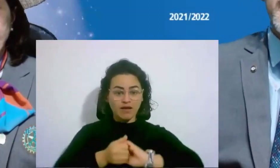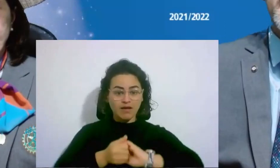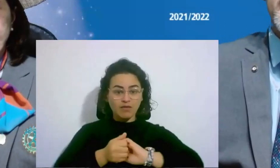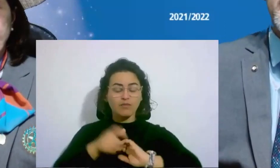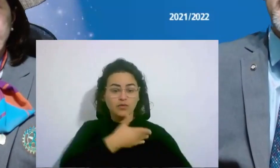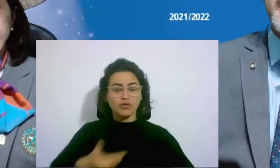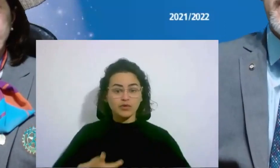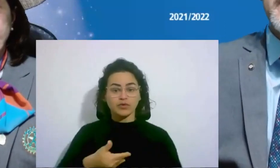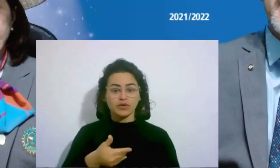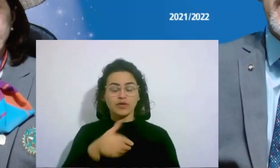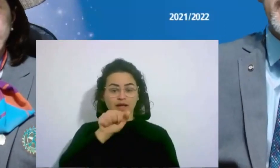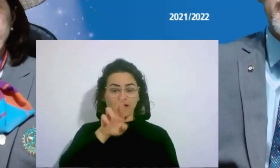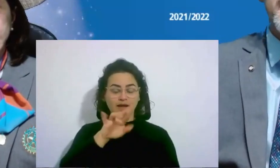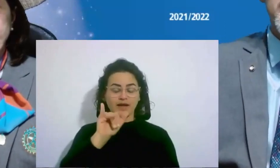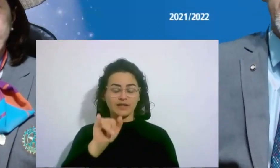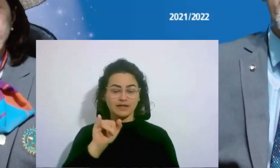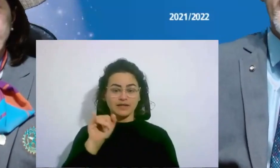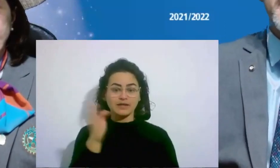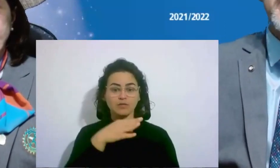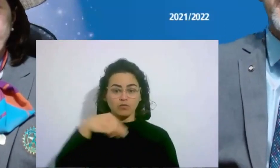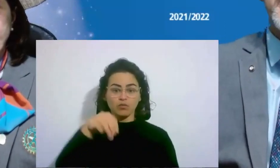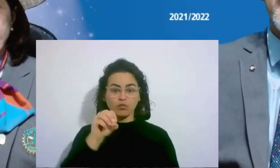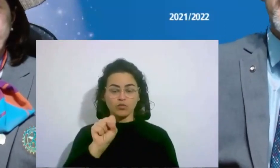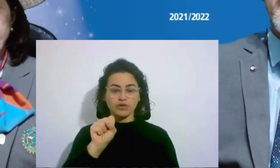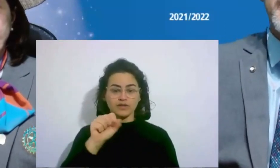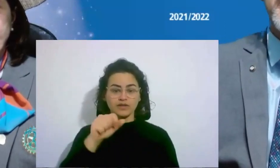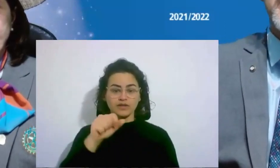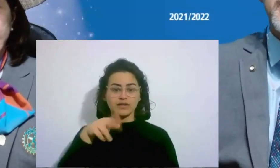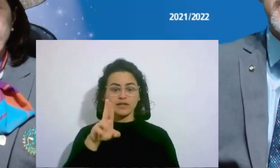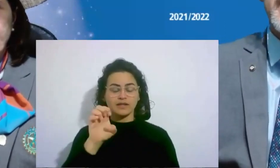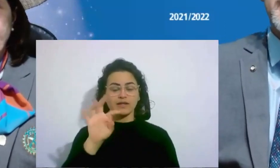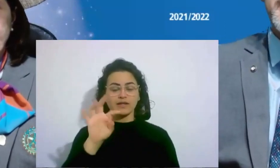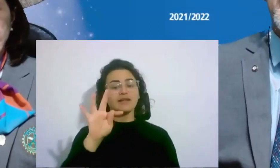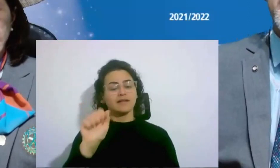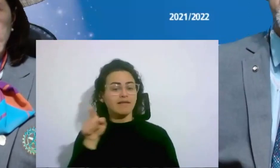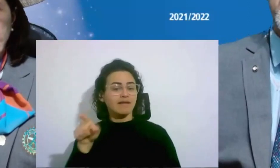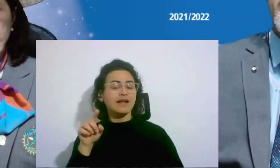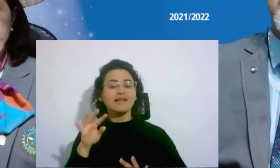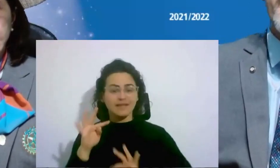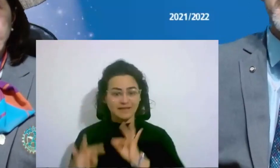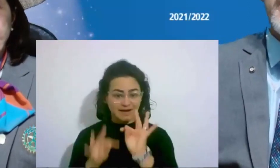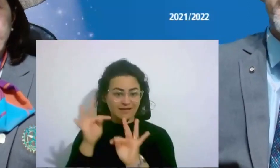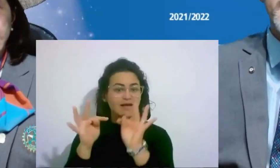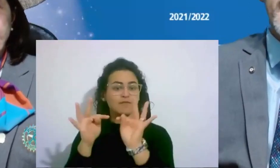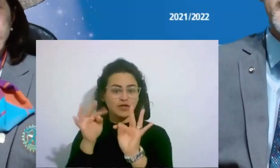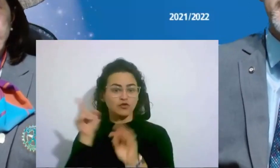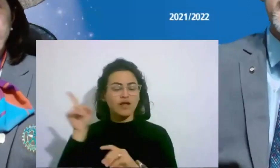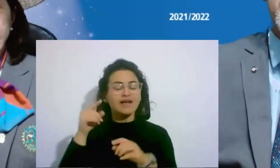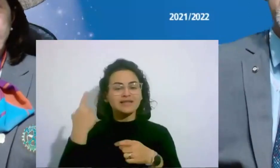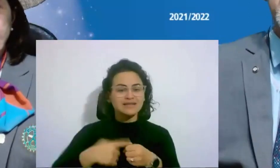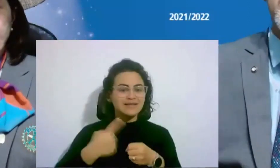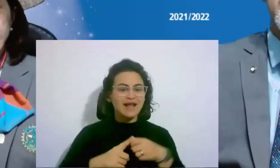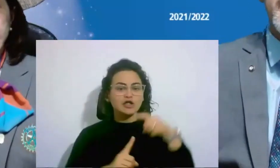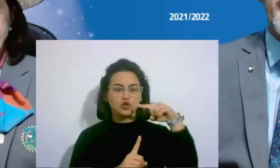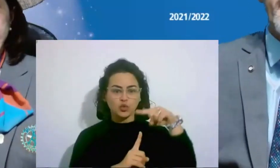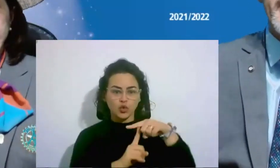Ari Mosqueta, que está passando por tratamentos lá na cidade de Toledo. Uma pessoa fantástica